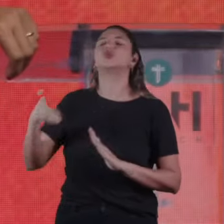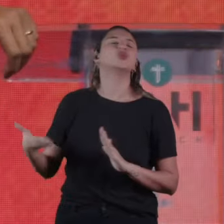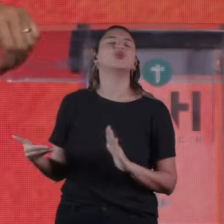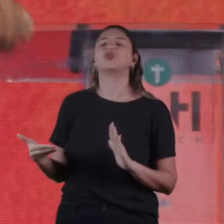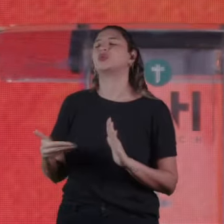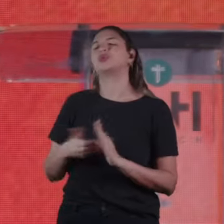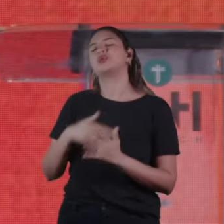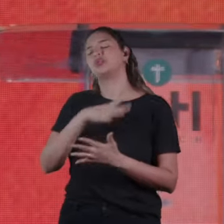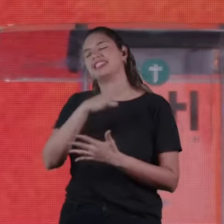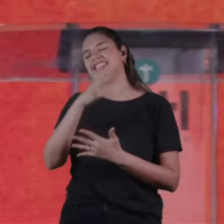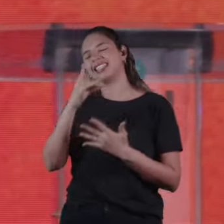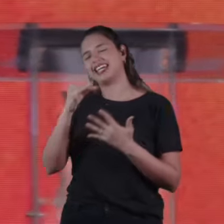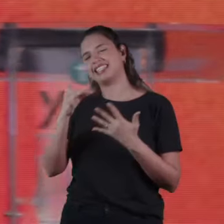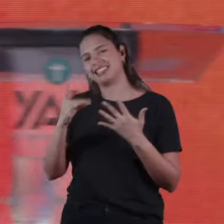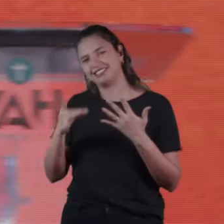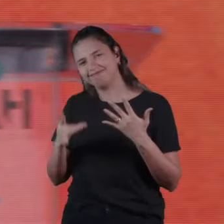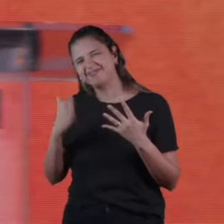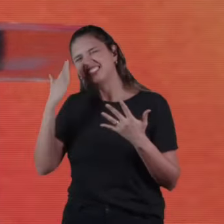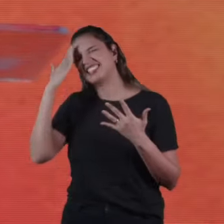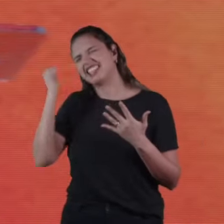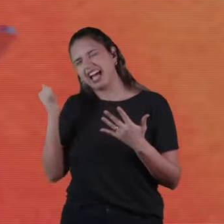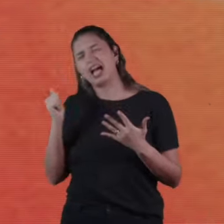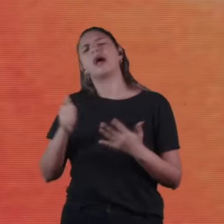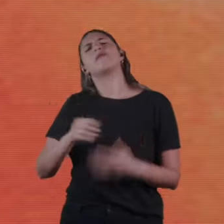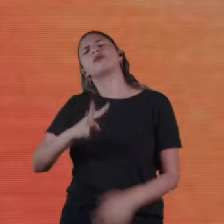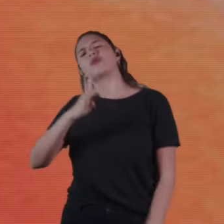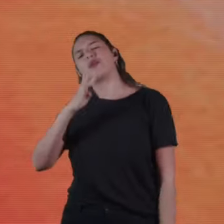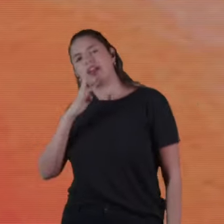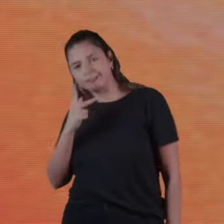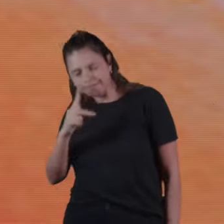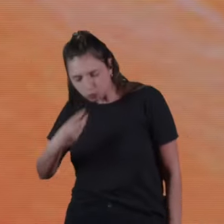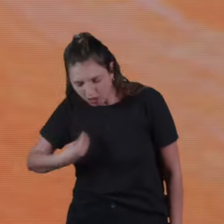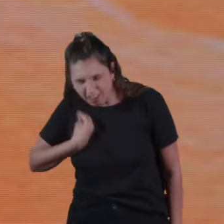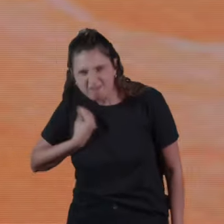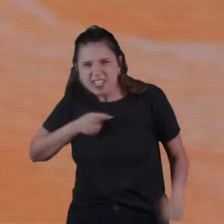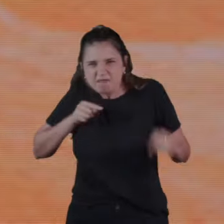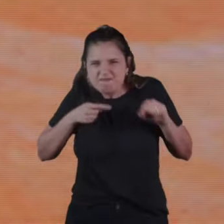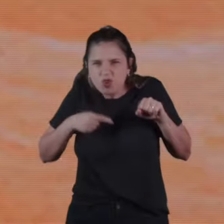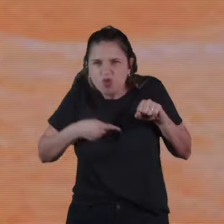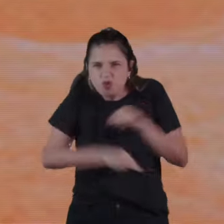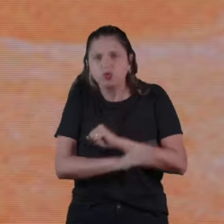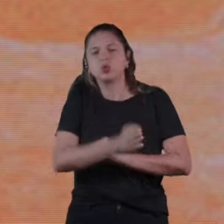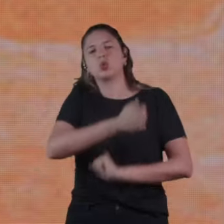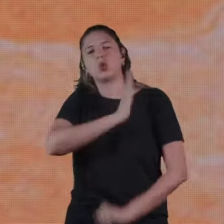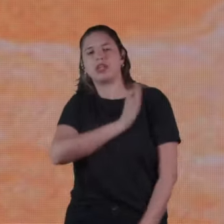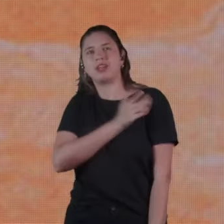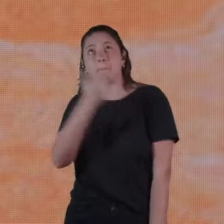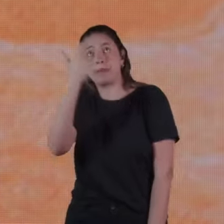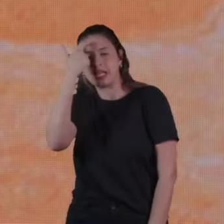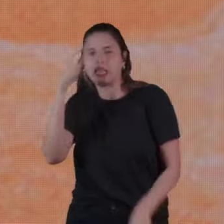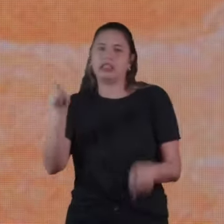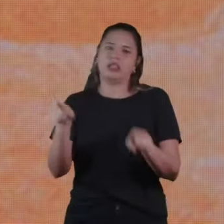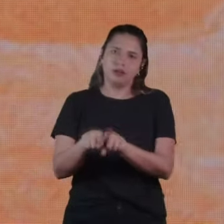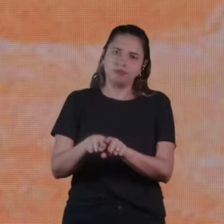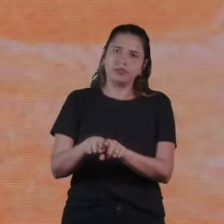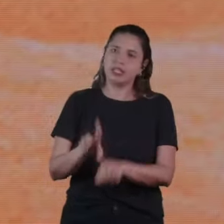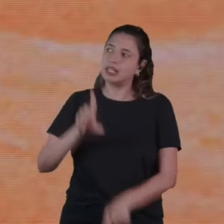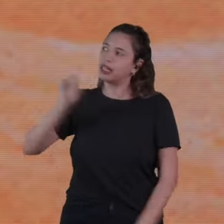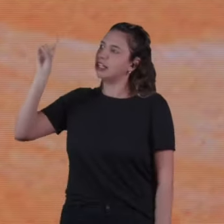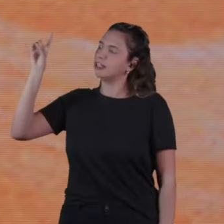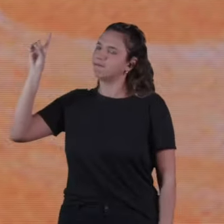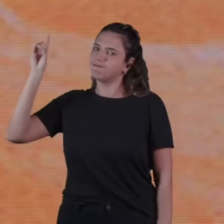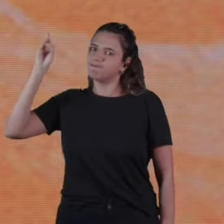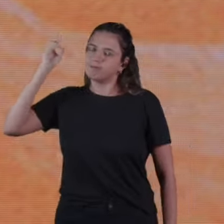conhece todas as coisas, conhece o teu coração, sonda o teu coração, como diz o texto, e Ele diz para você assim: filho, você está errado